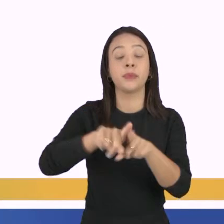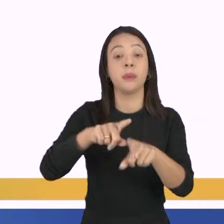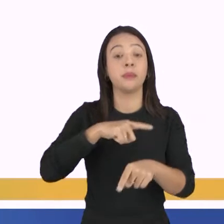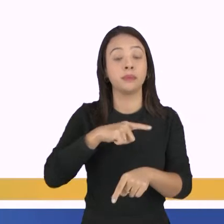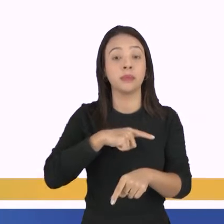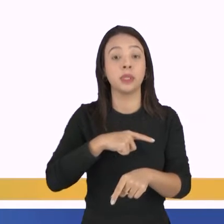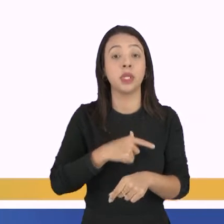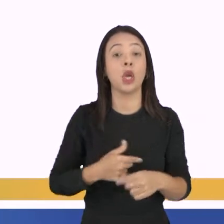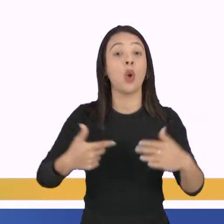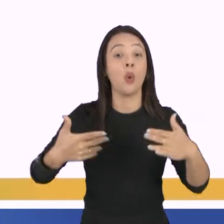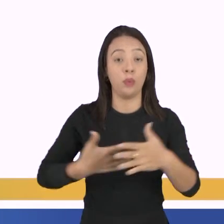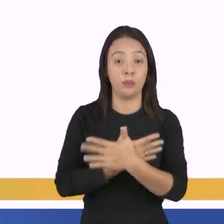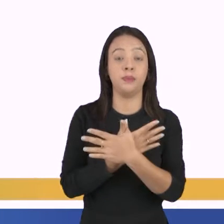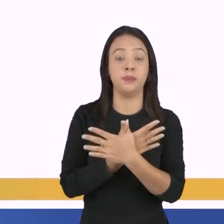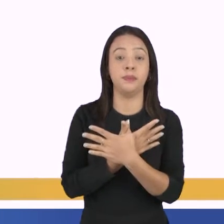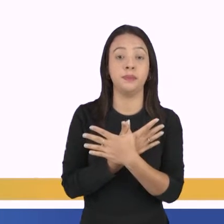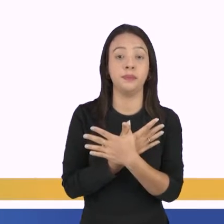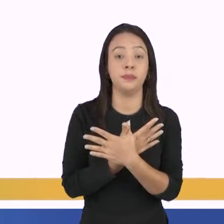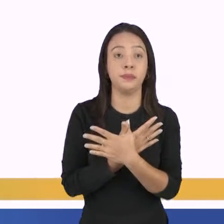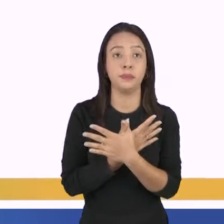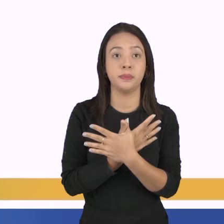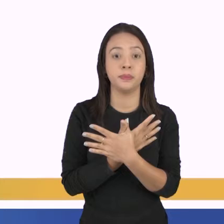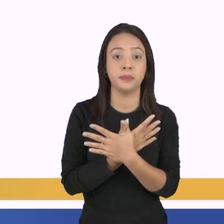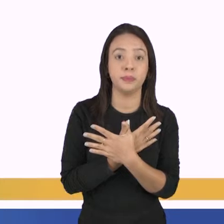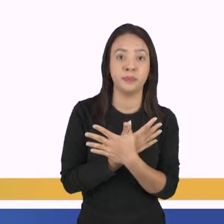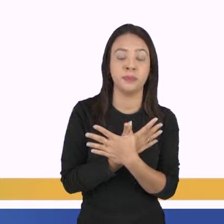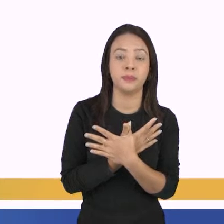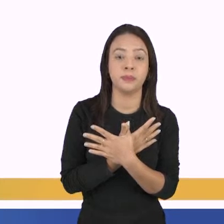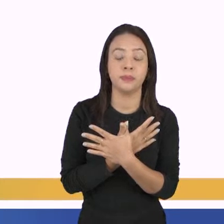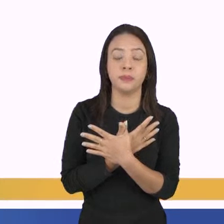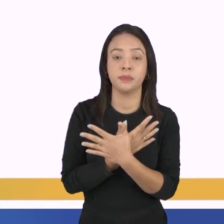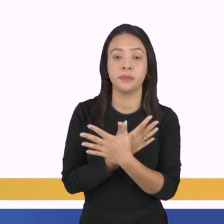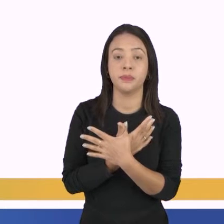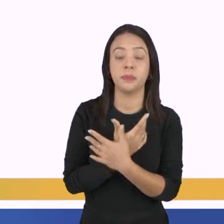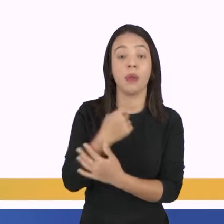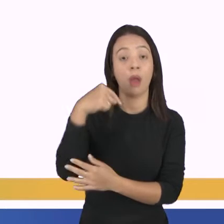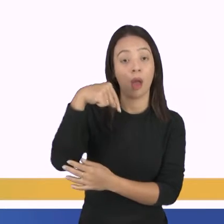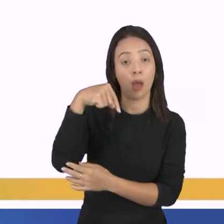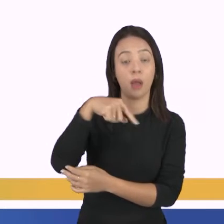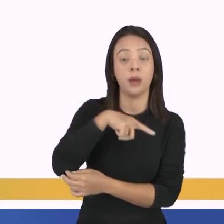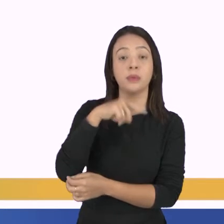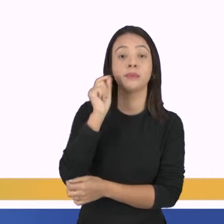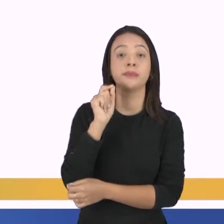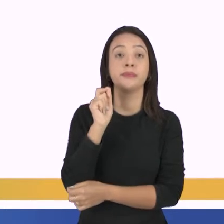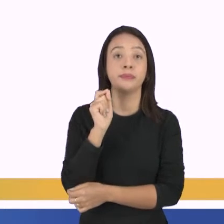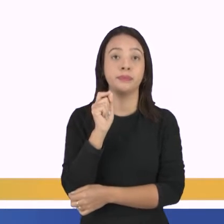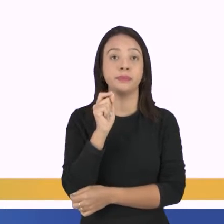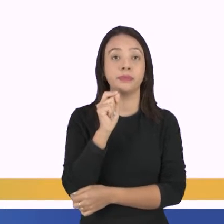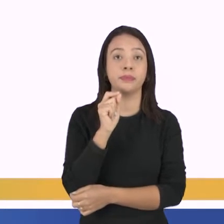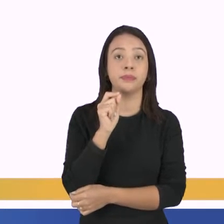também, certo? Então, e aqui embaixo, né,